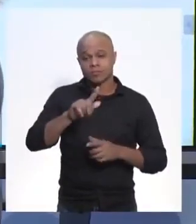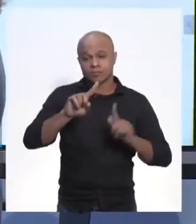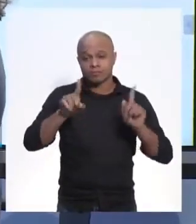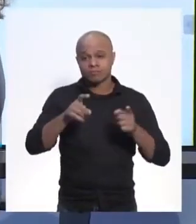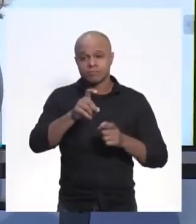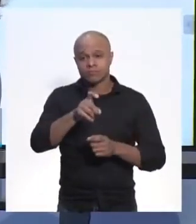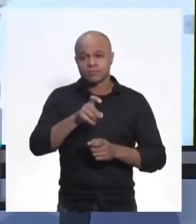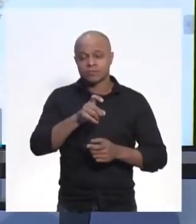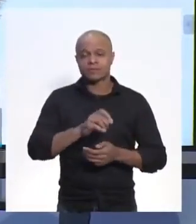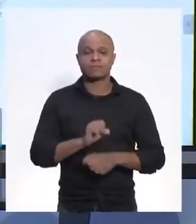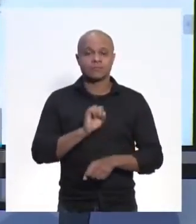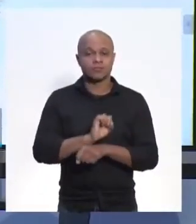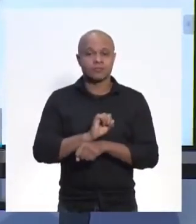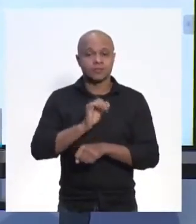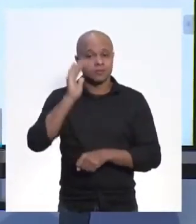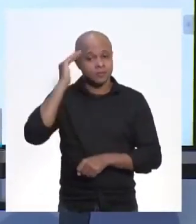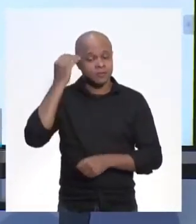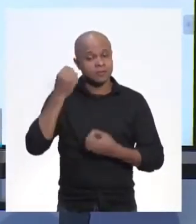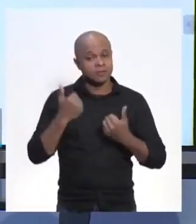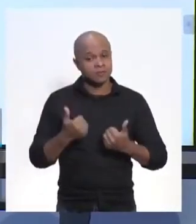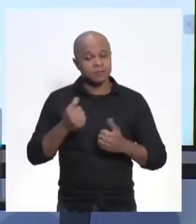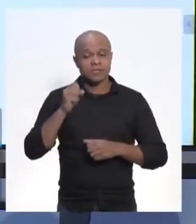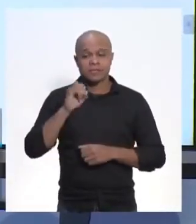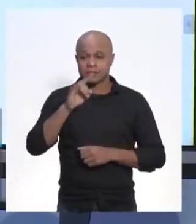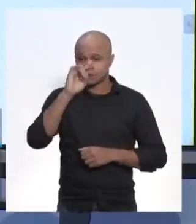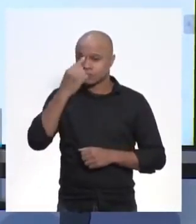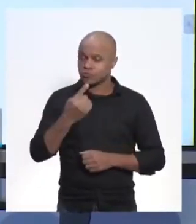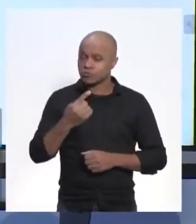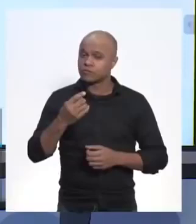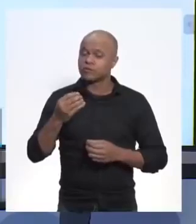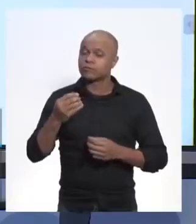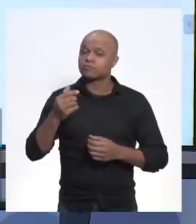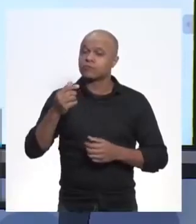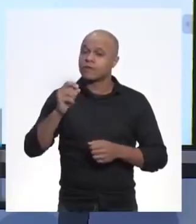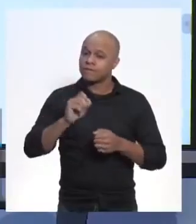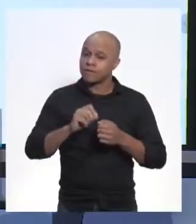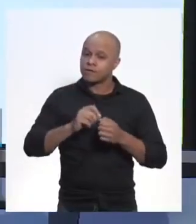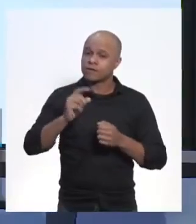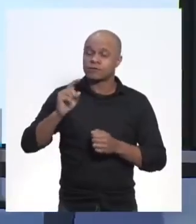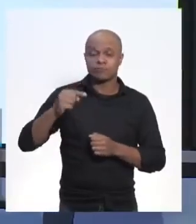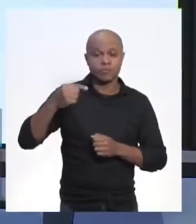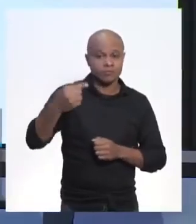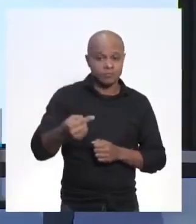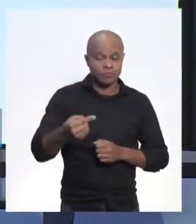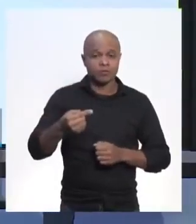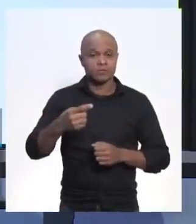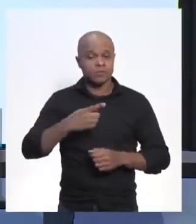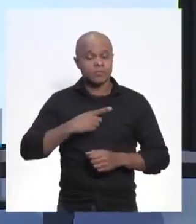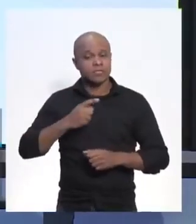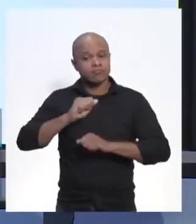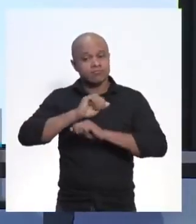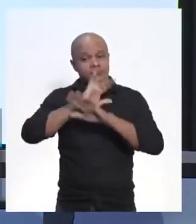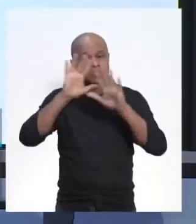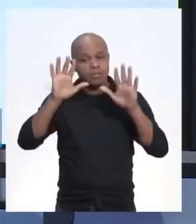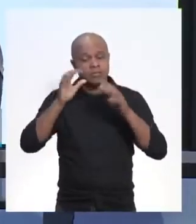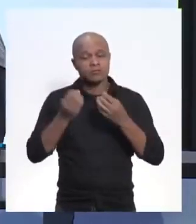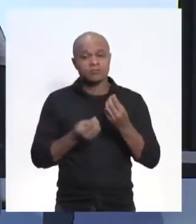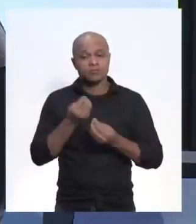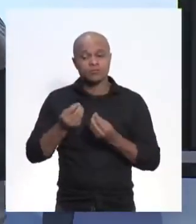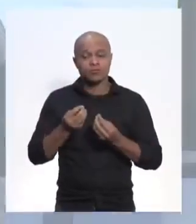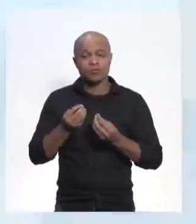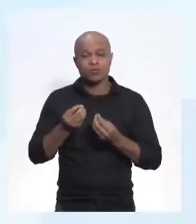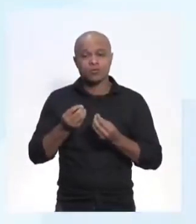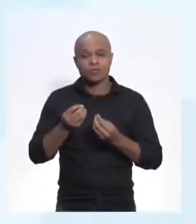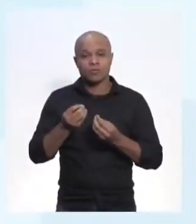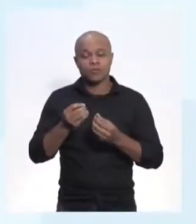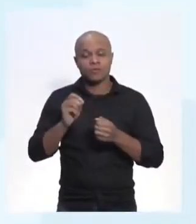bem? Espero que você tenha entendido. Se você não entendeu, tente depois praticar, porque a intenção dessa aula de hoje é você ter uma noção do que é a função exponencial. Então, vou pedir